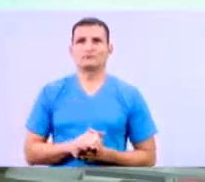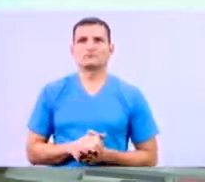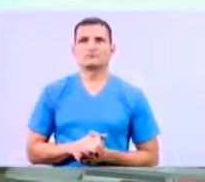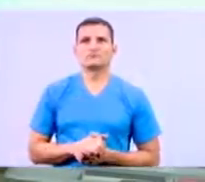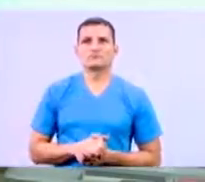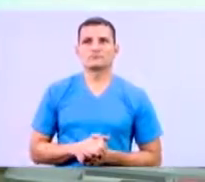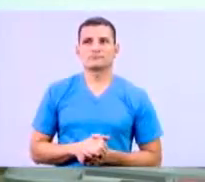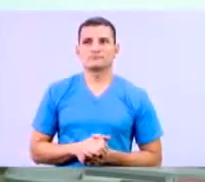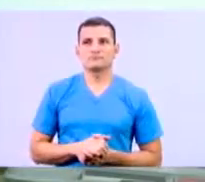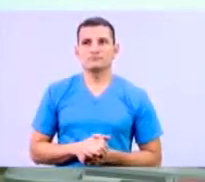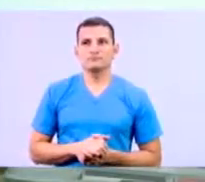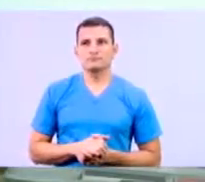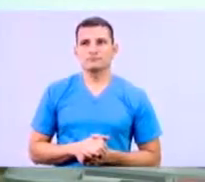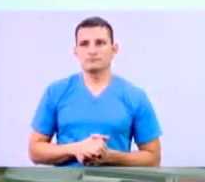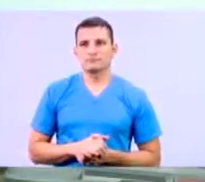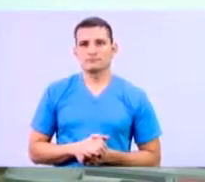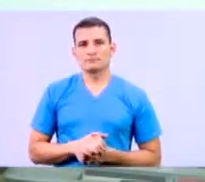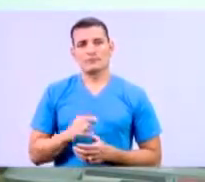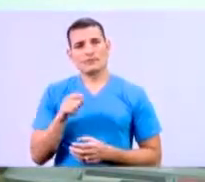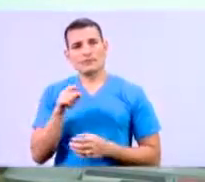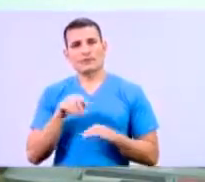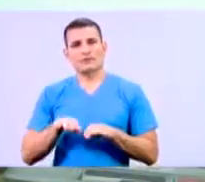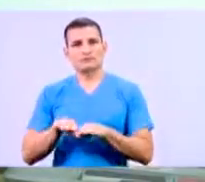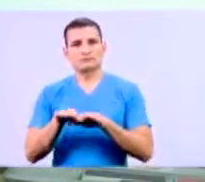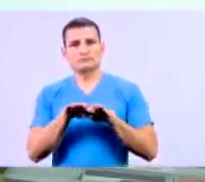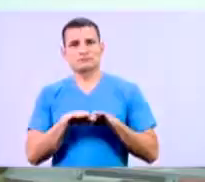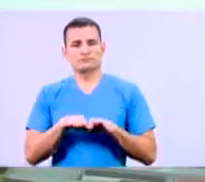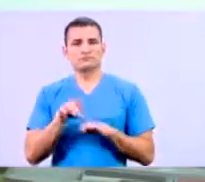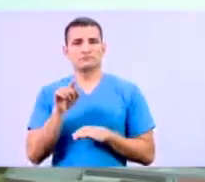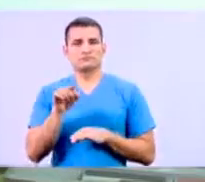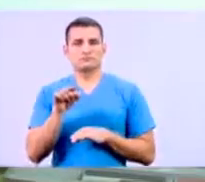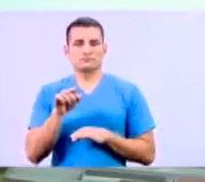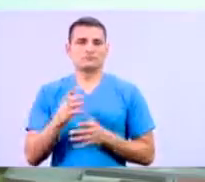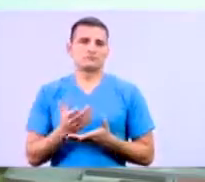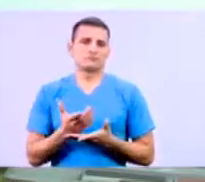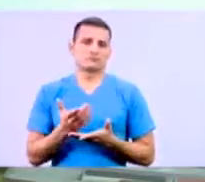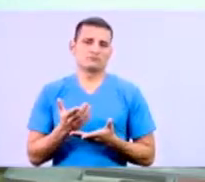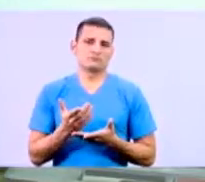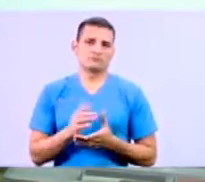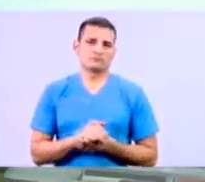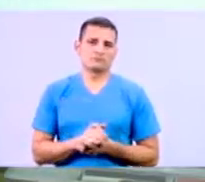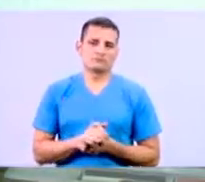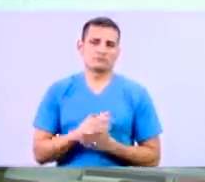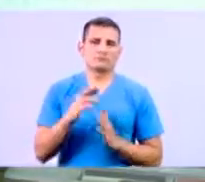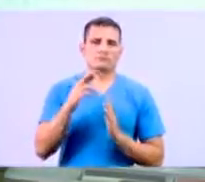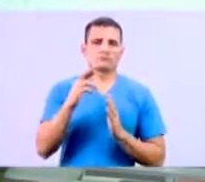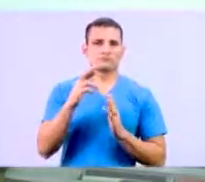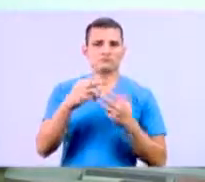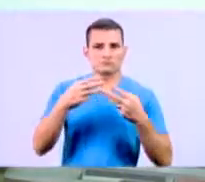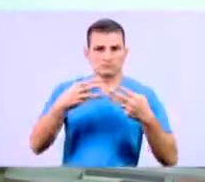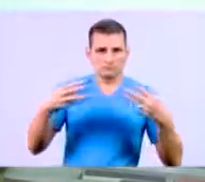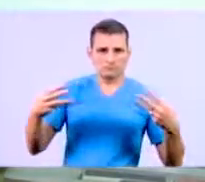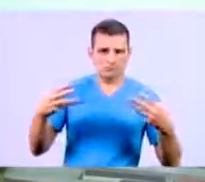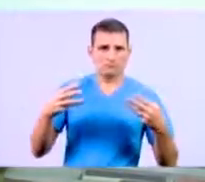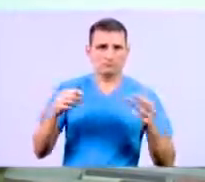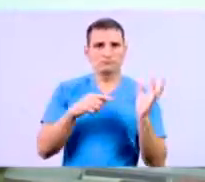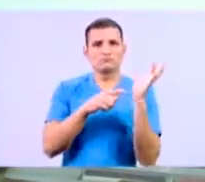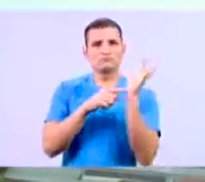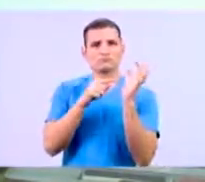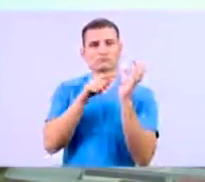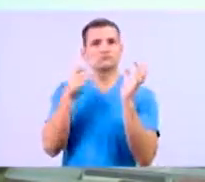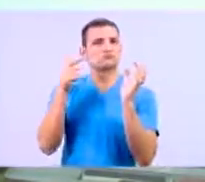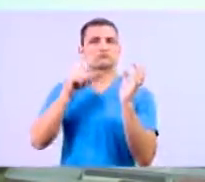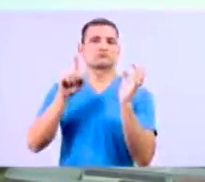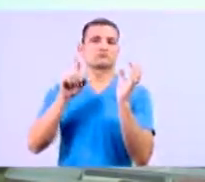correto? Então, esse padrão ele veio aí para quebrar aquele paradigma de que em rede sem fio não consegue transmissão de